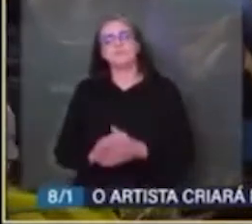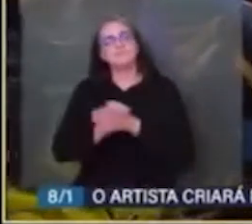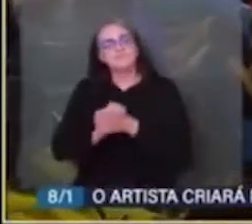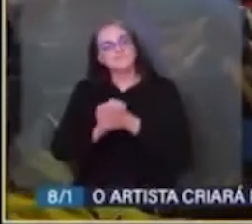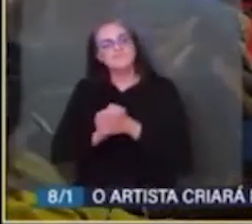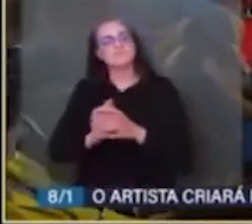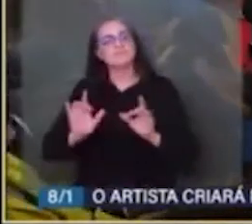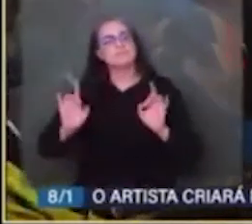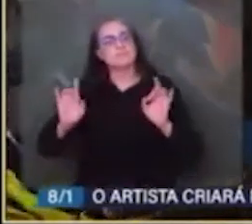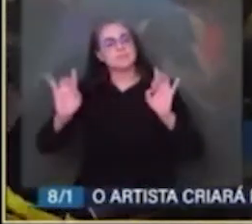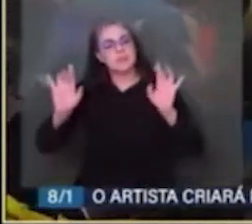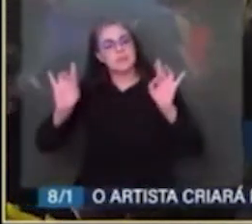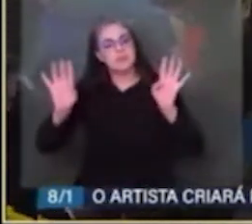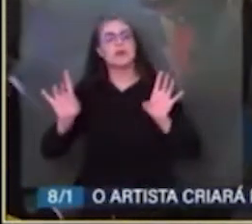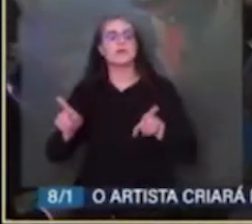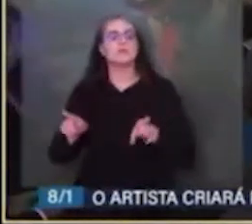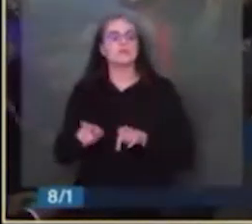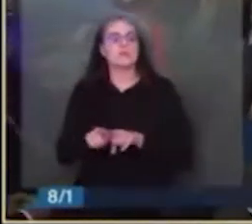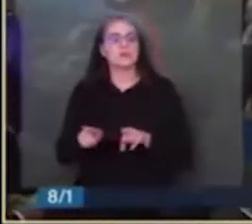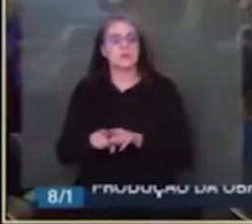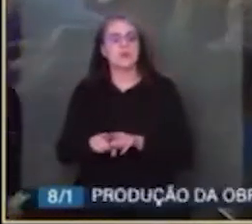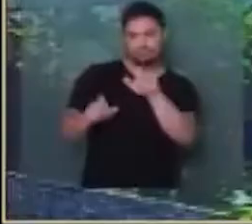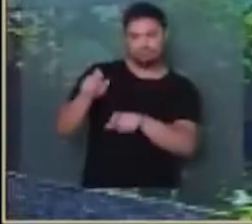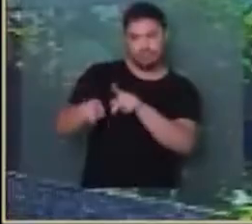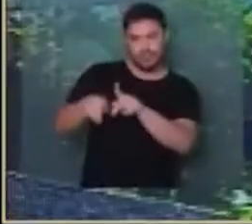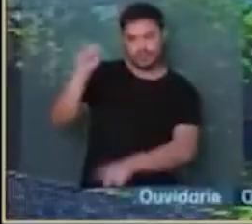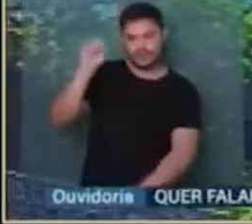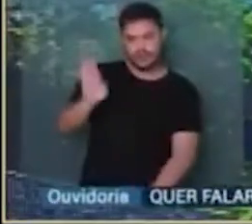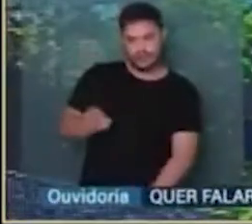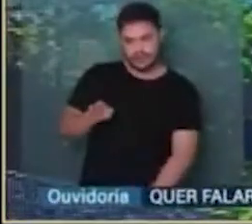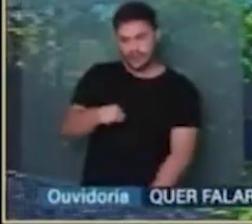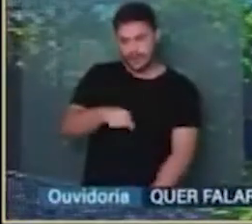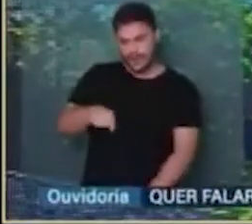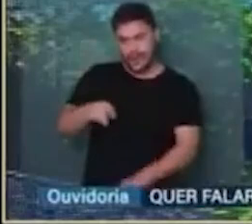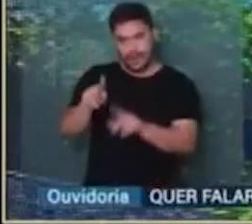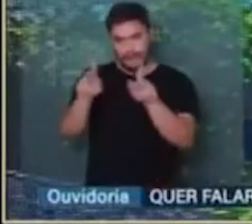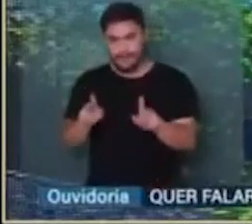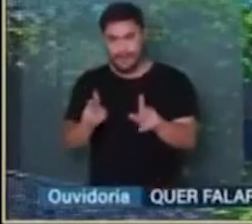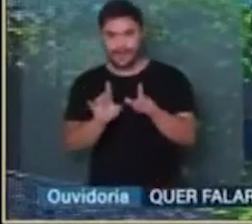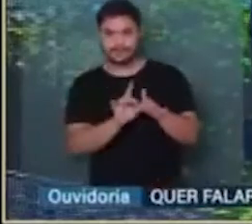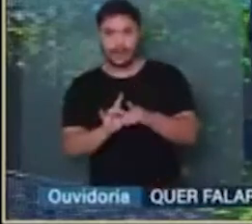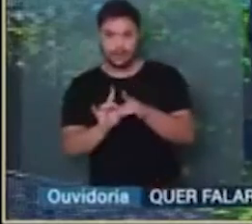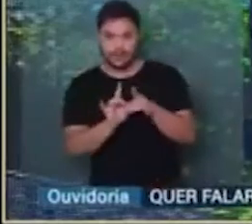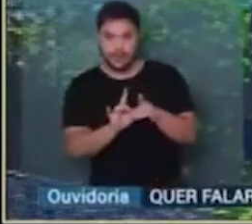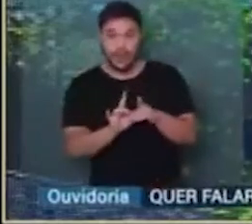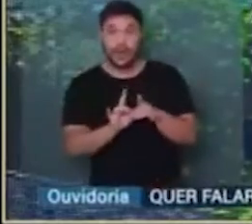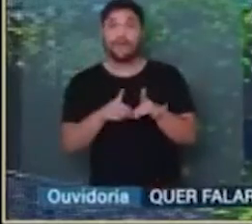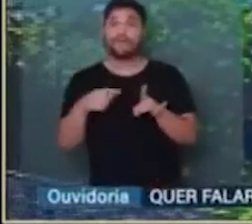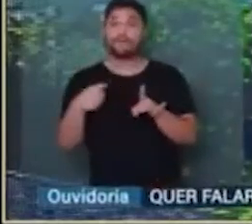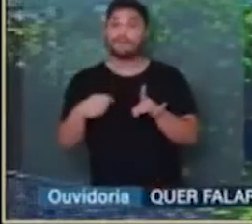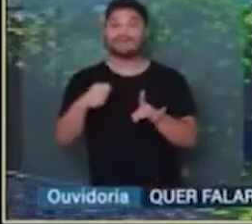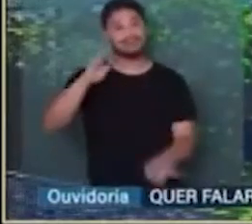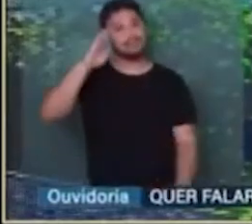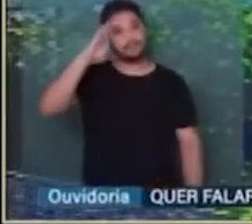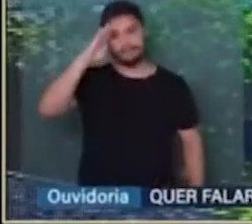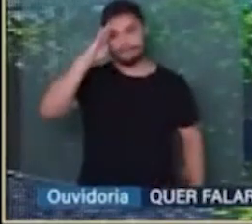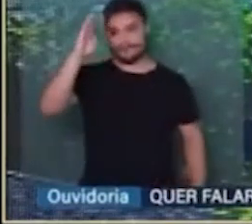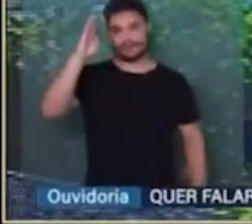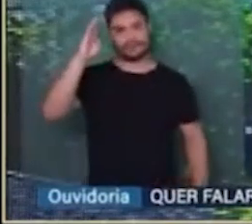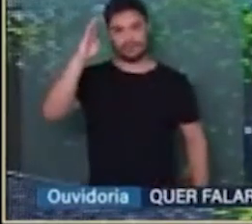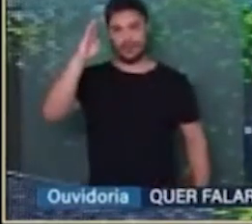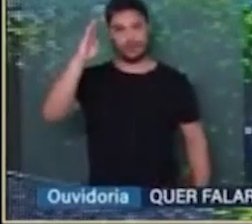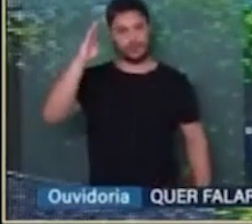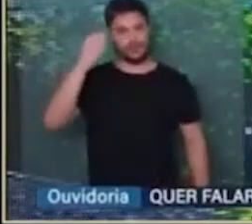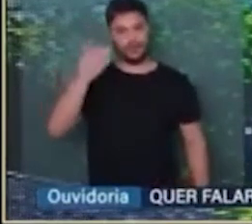do Alexandre de Moraes, que falou muito do futuro, né? A preocupação muito grande do Alexandre, claro que ele fez